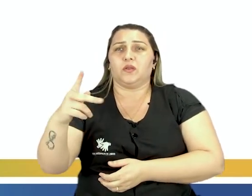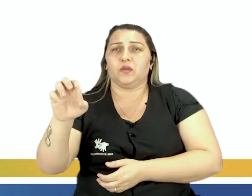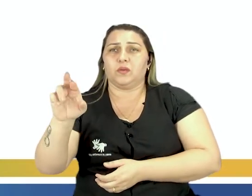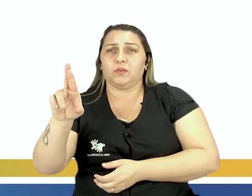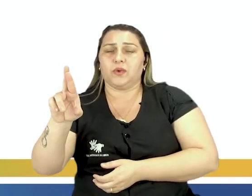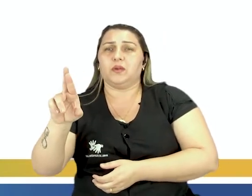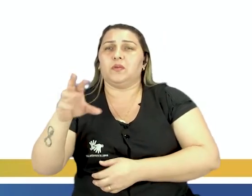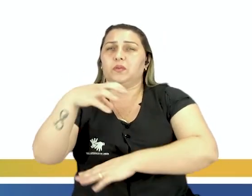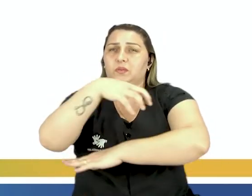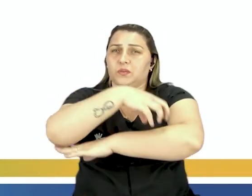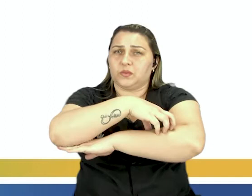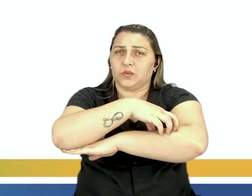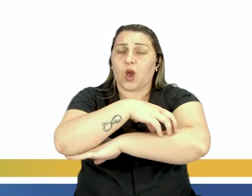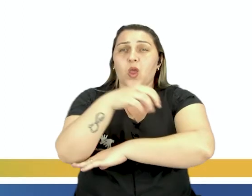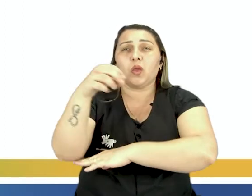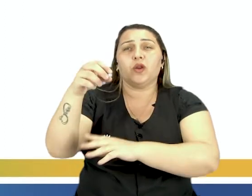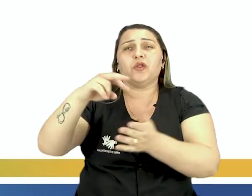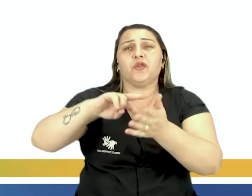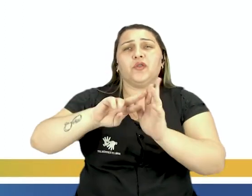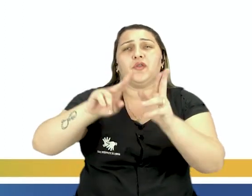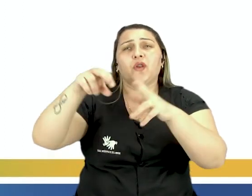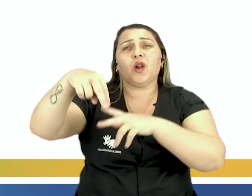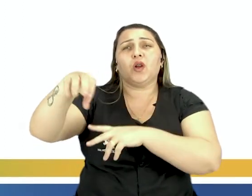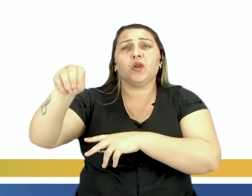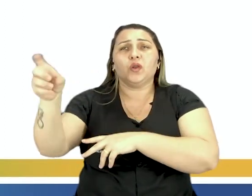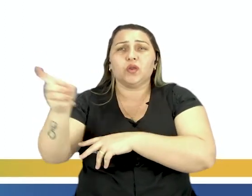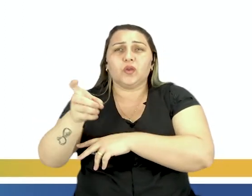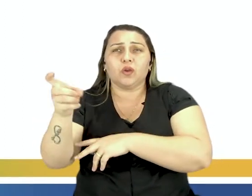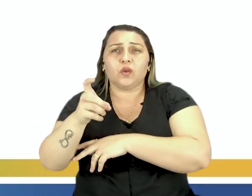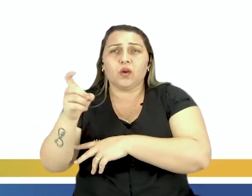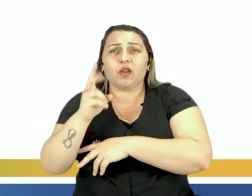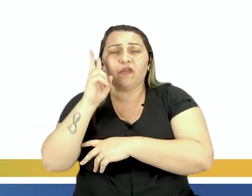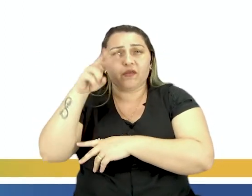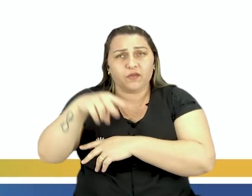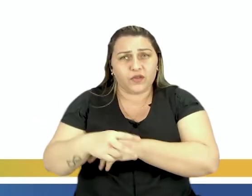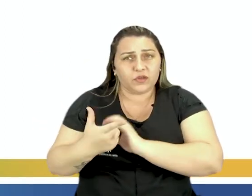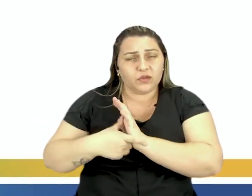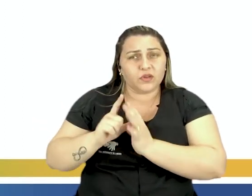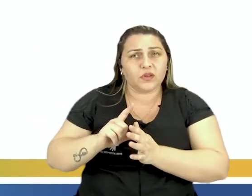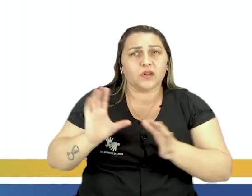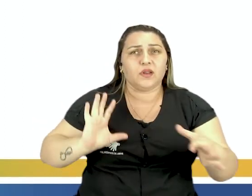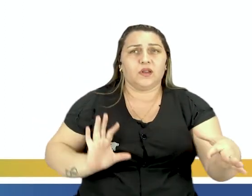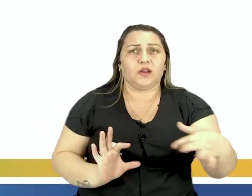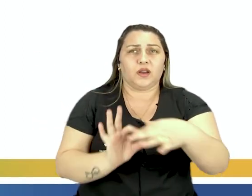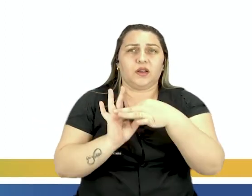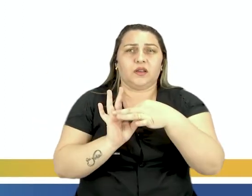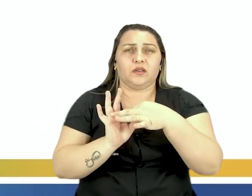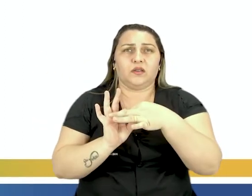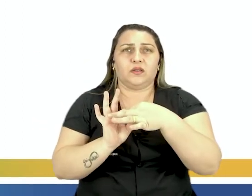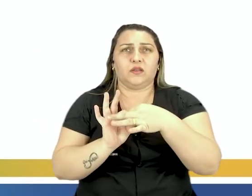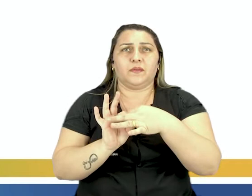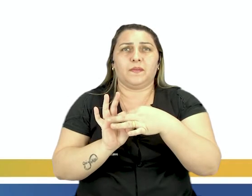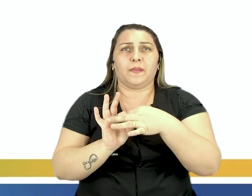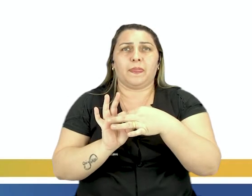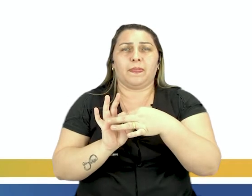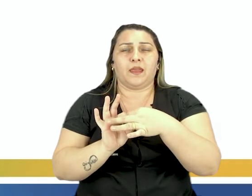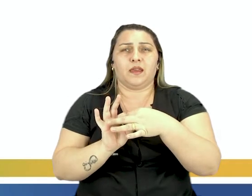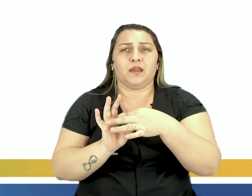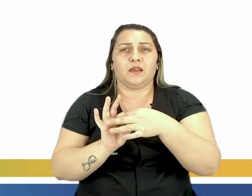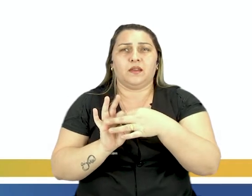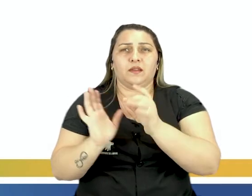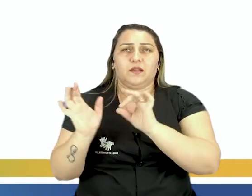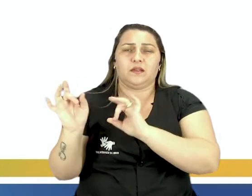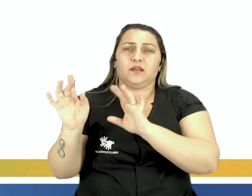a diferença está no NOx. O que é NOx? Vocês viram anteriormente sobre as ligações químicas, sobre em